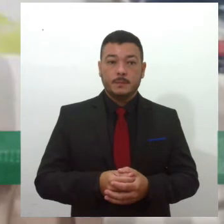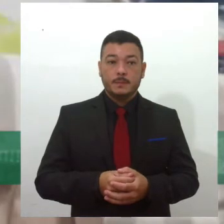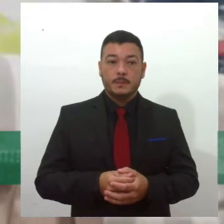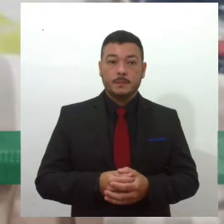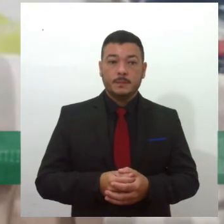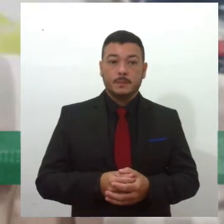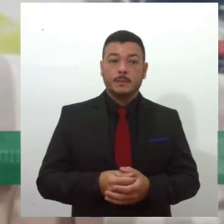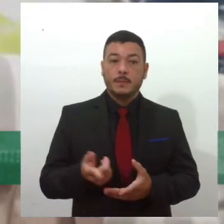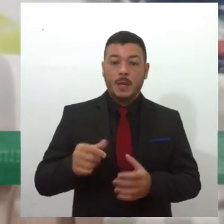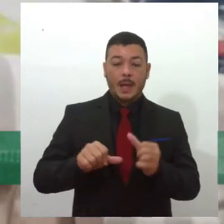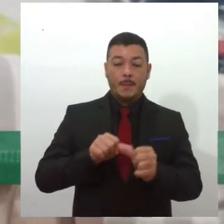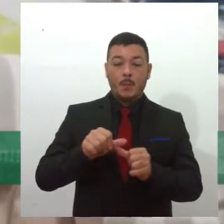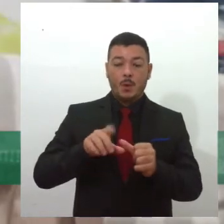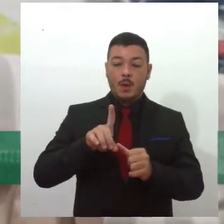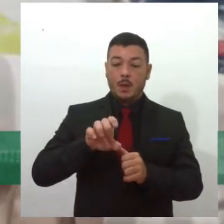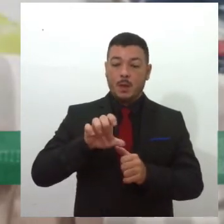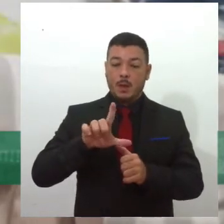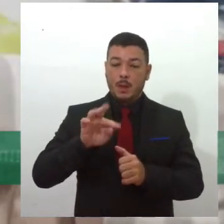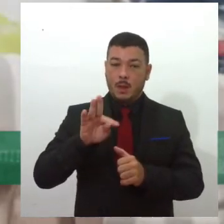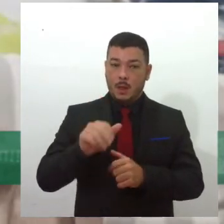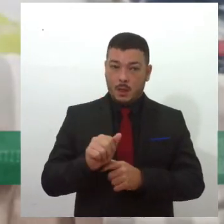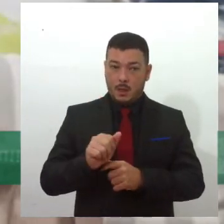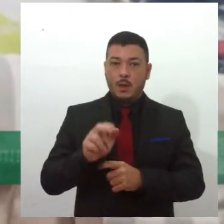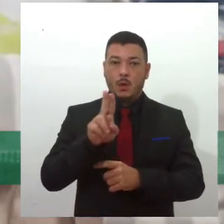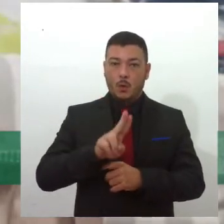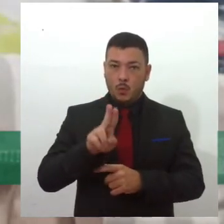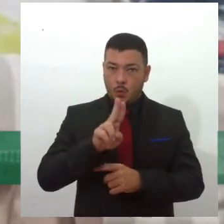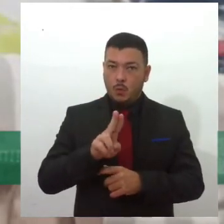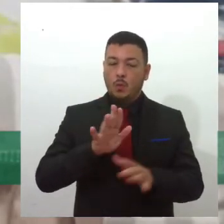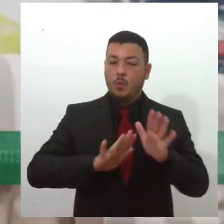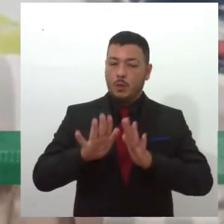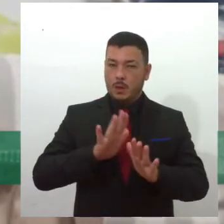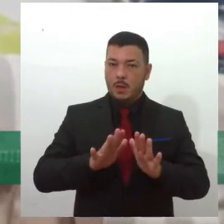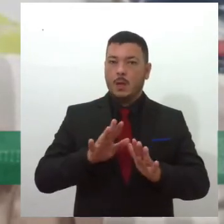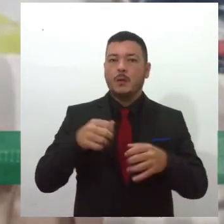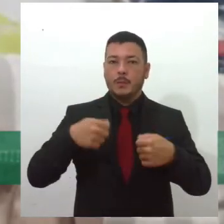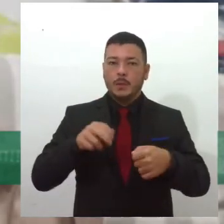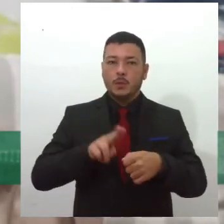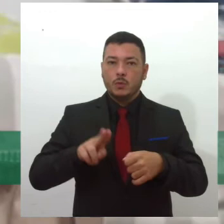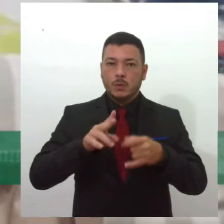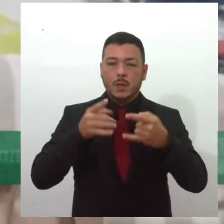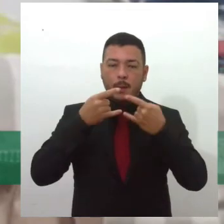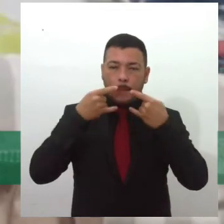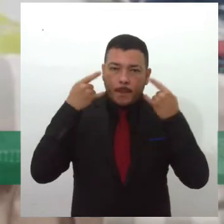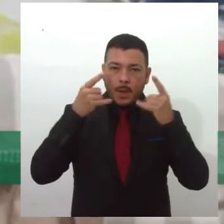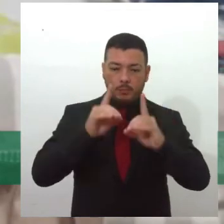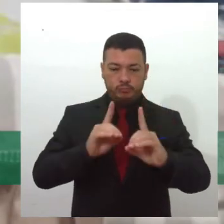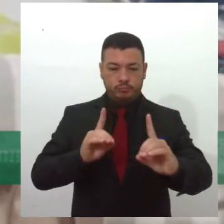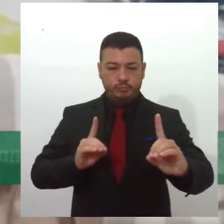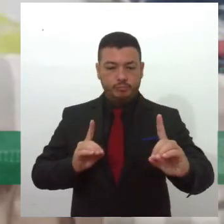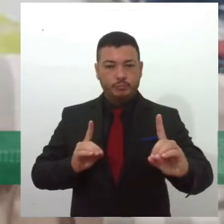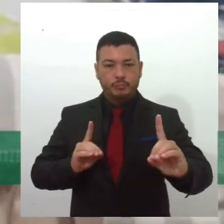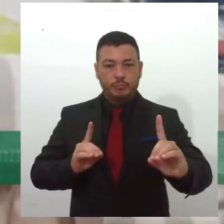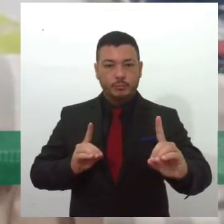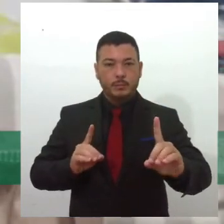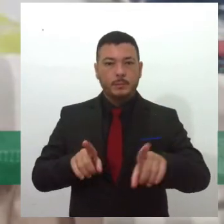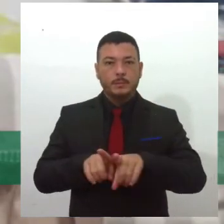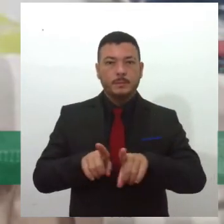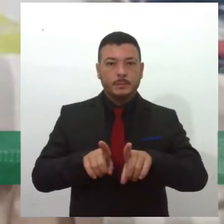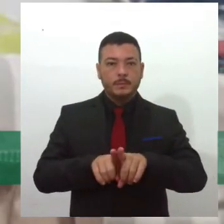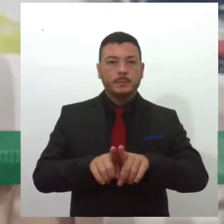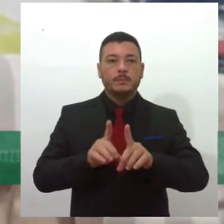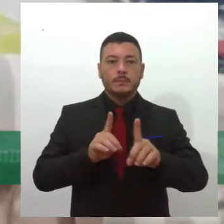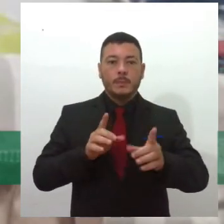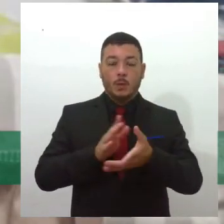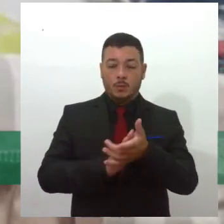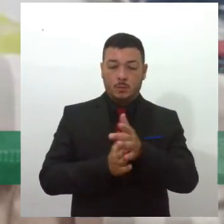variante Delta é só um cuidado. O uso da máscara, o distanciamento, manter o distanciamento, a higiene